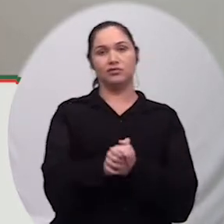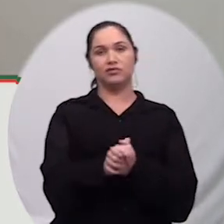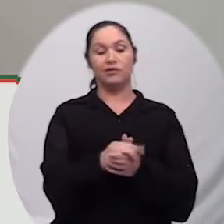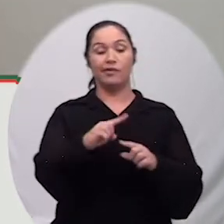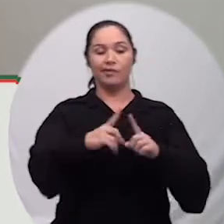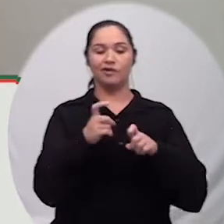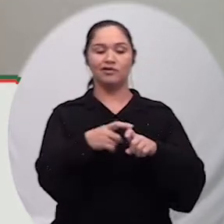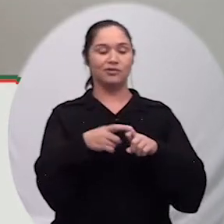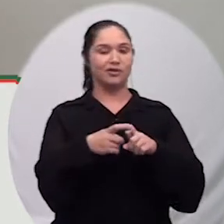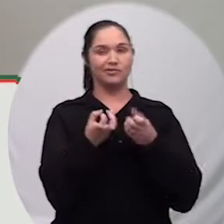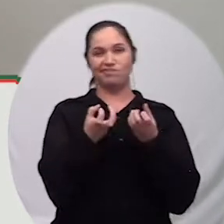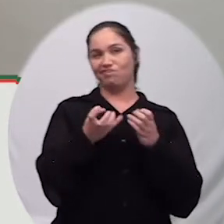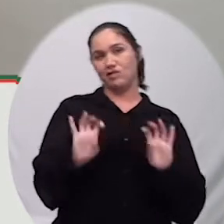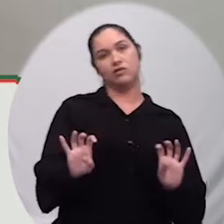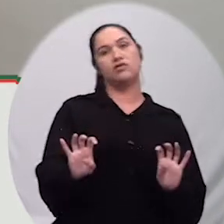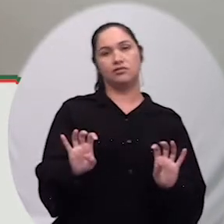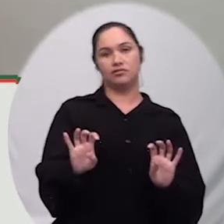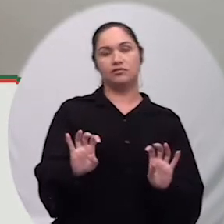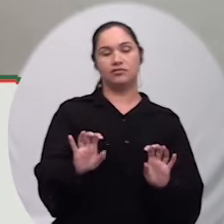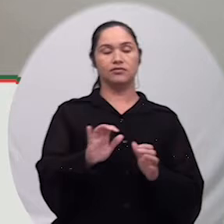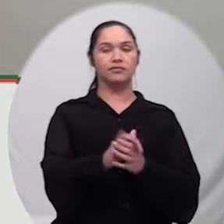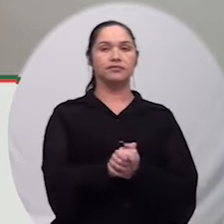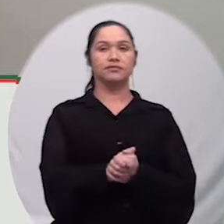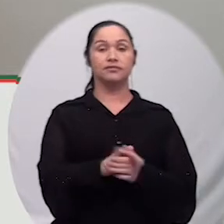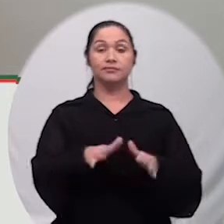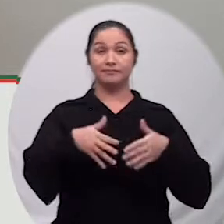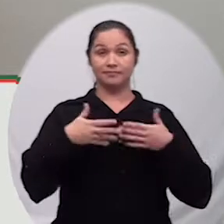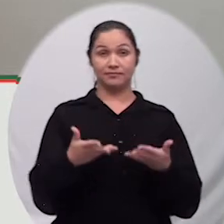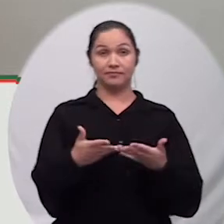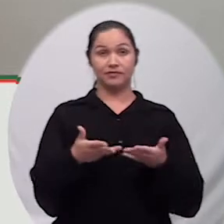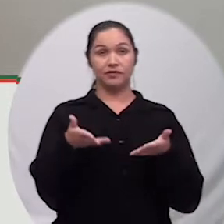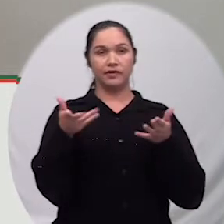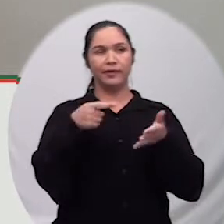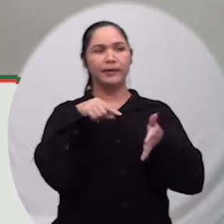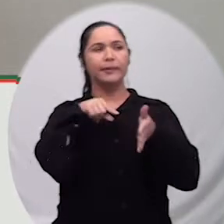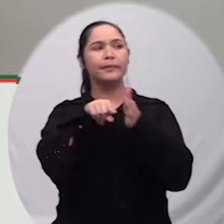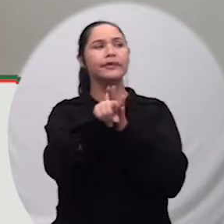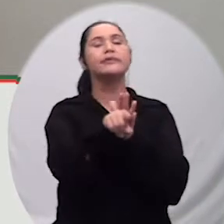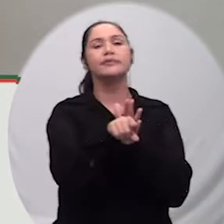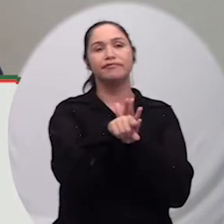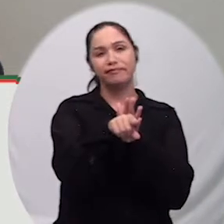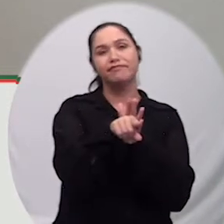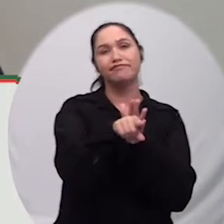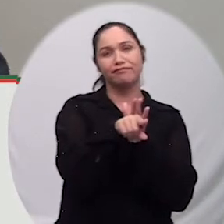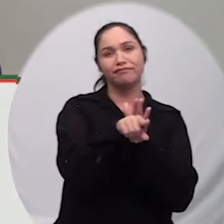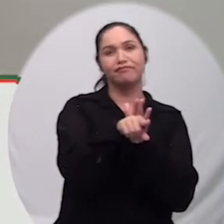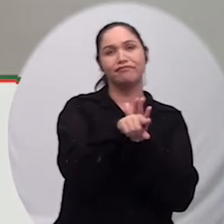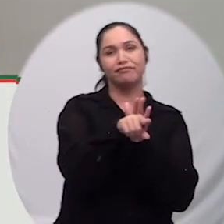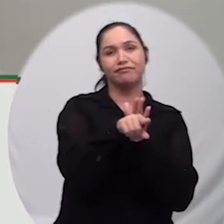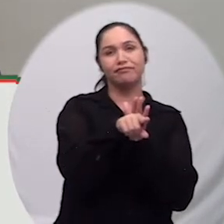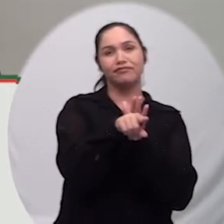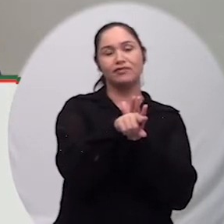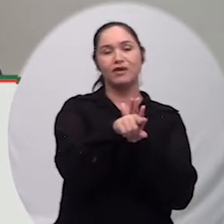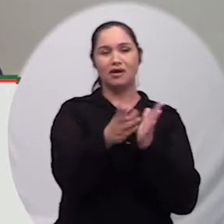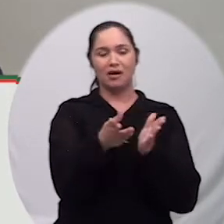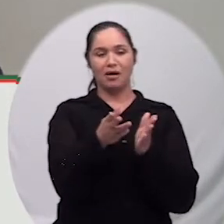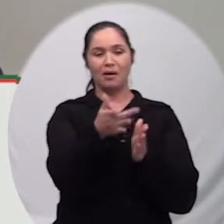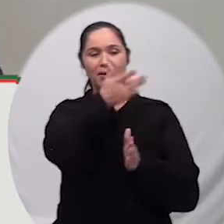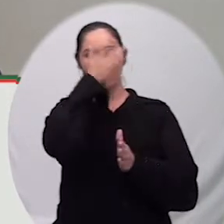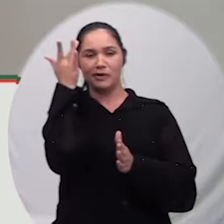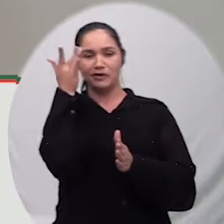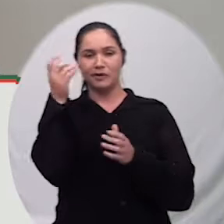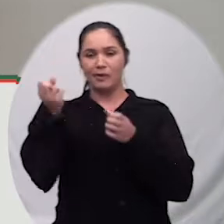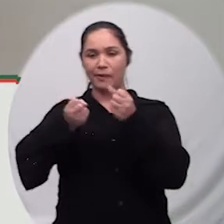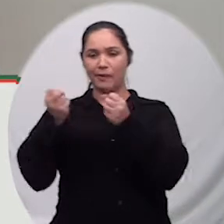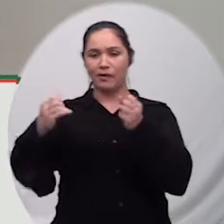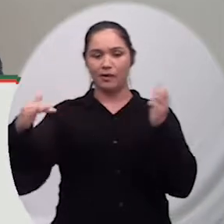atender porque não estava no sistema, e ele estava lá no local. Então, eu deixo essa pergunta aqui. Então, quando sofre um acidente em Içara, vai